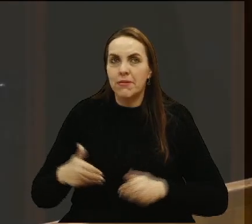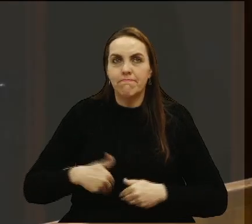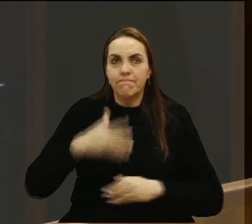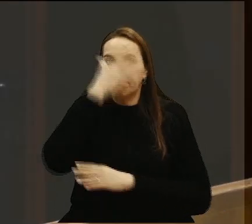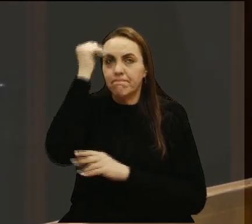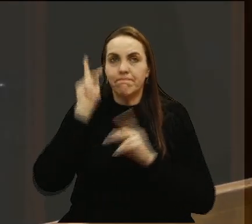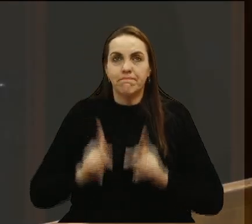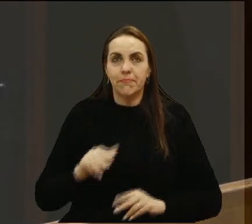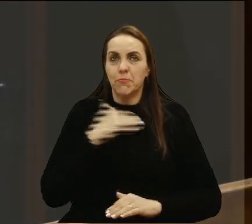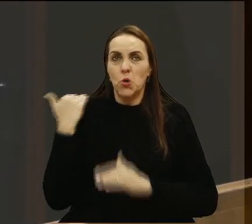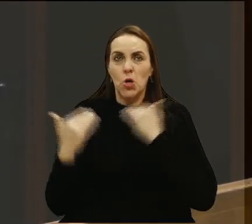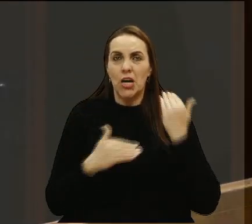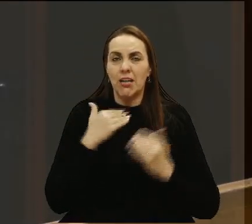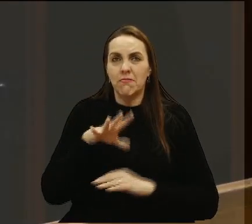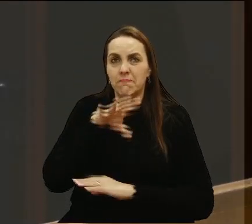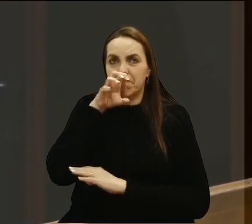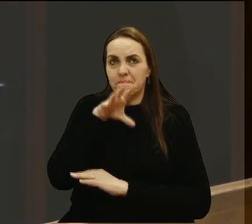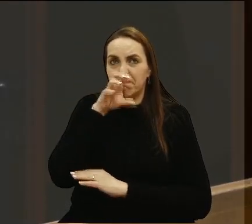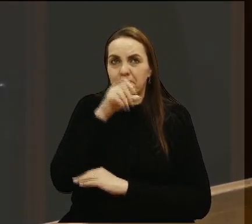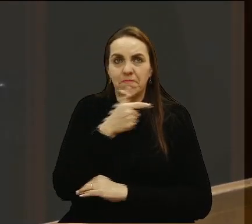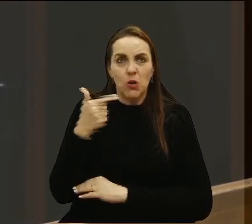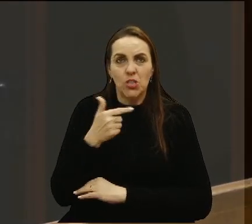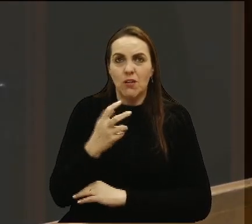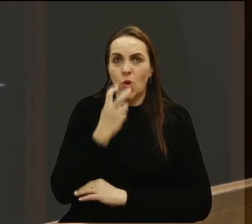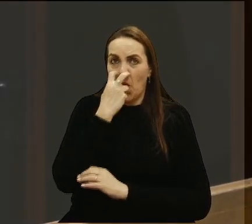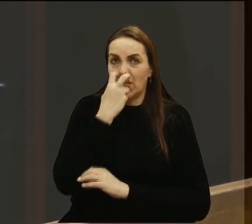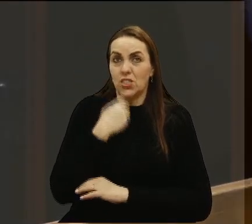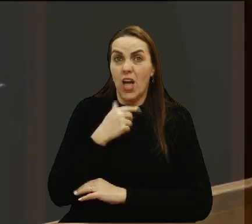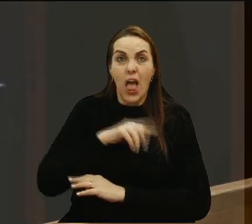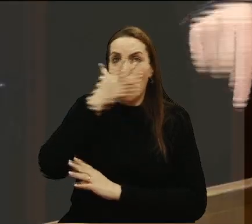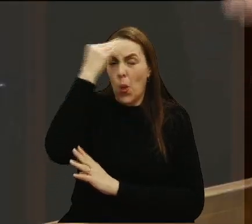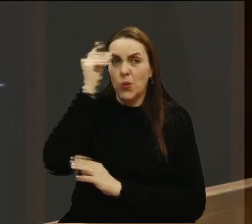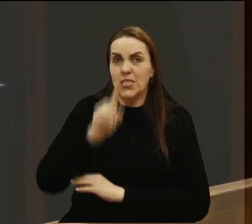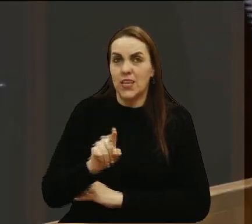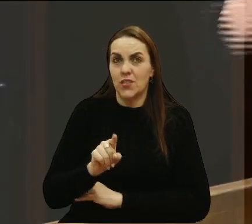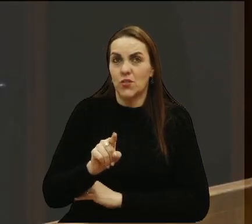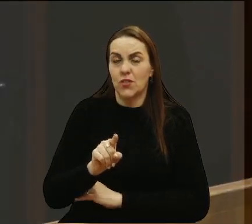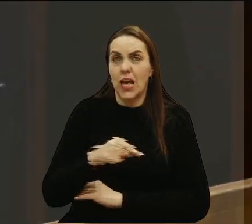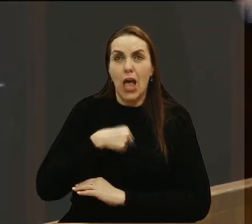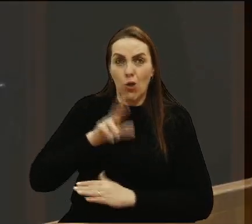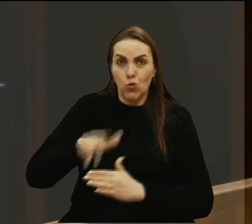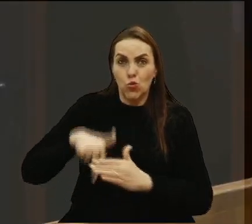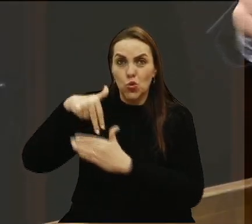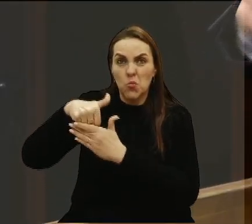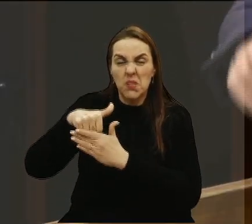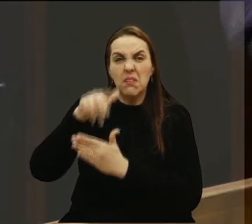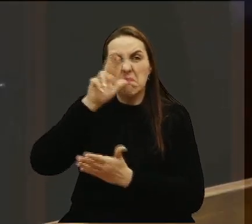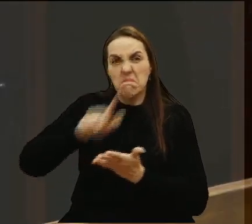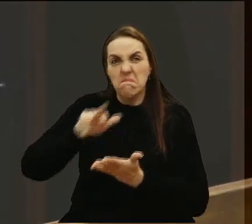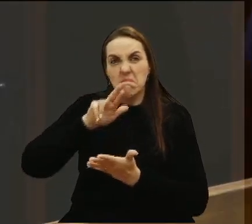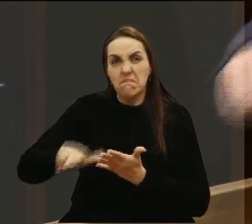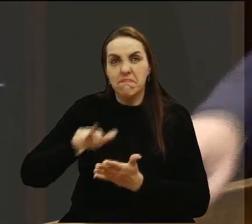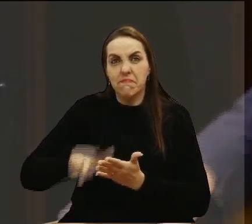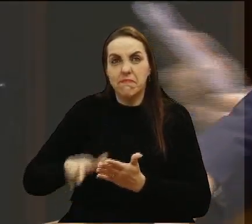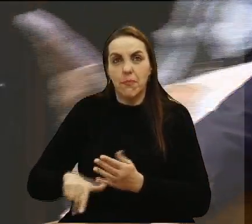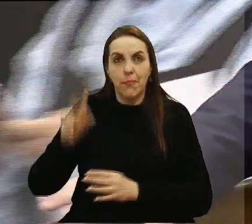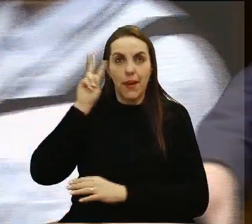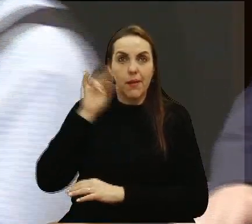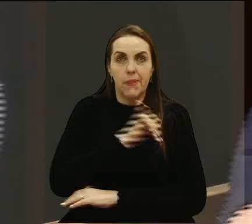gente morrendo porque não tinha oxigênio. Eu não esqueço. Uma parte, E subo essa tribuna quantas vezes for para